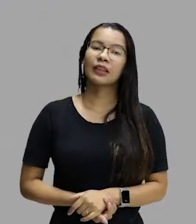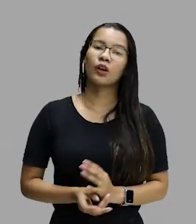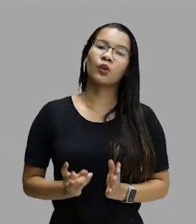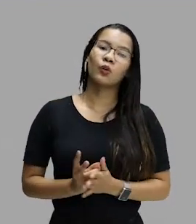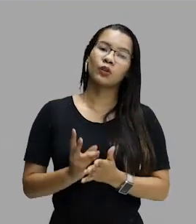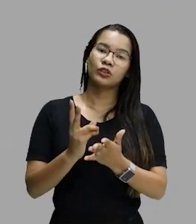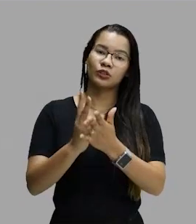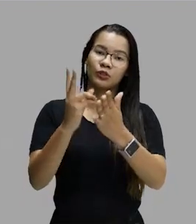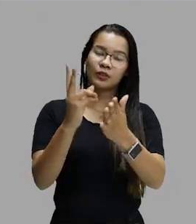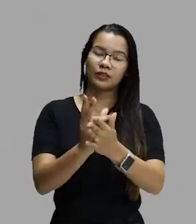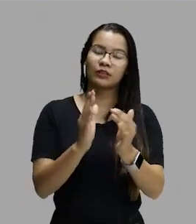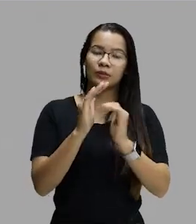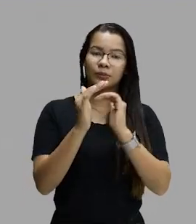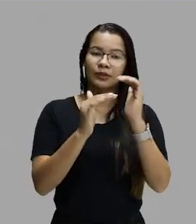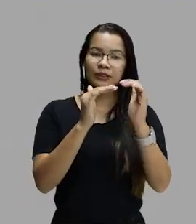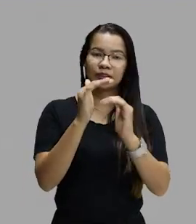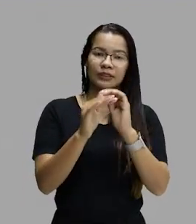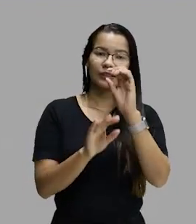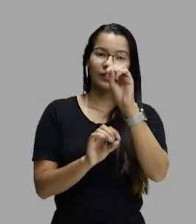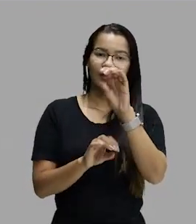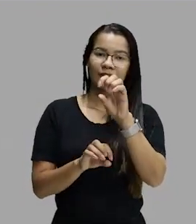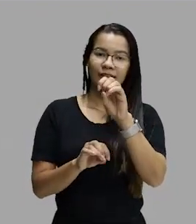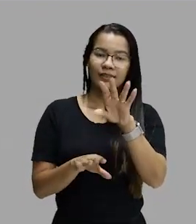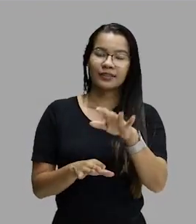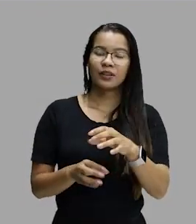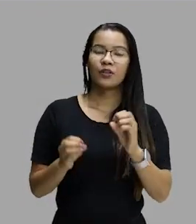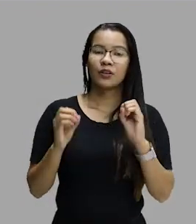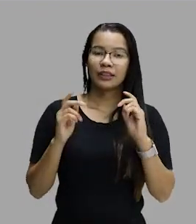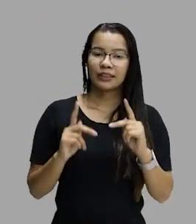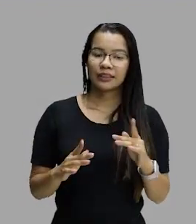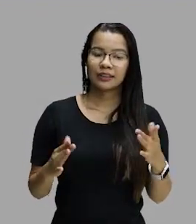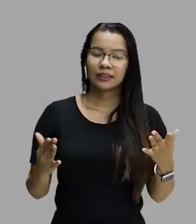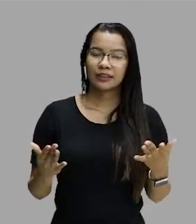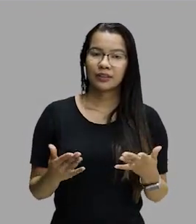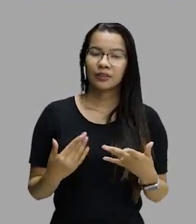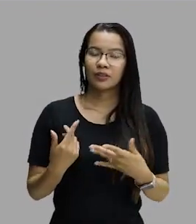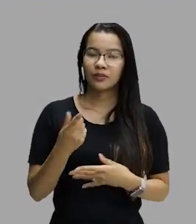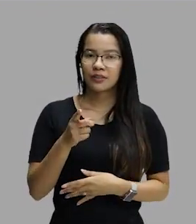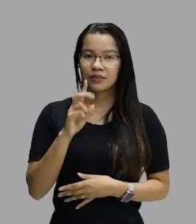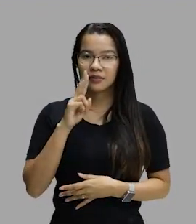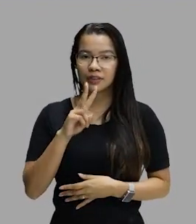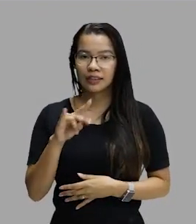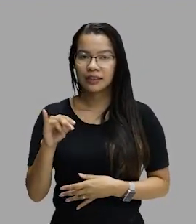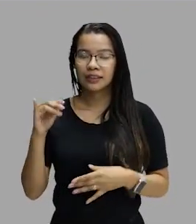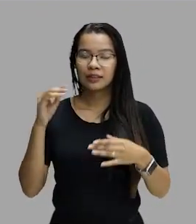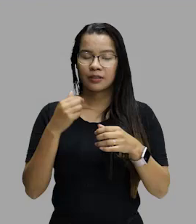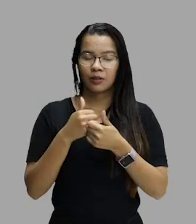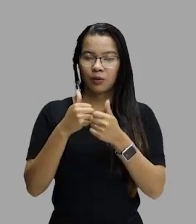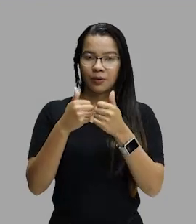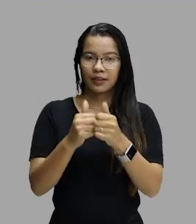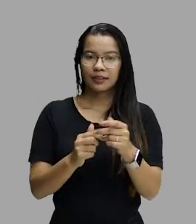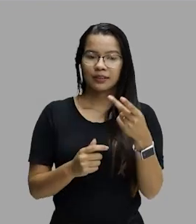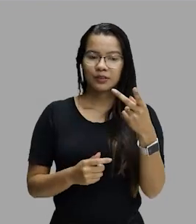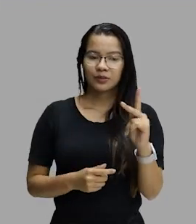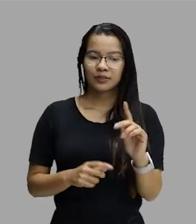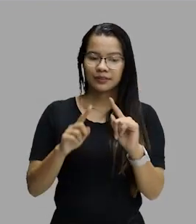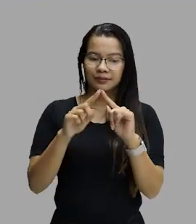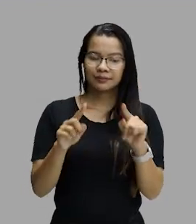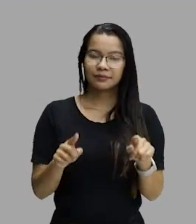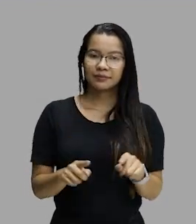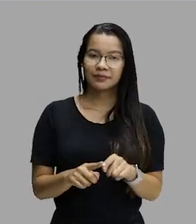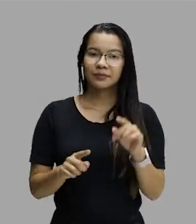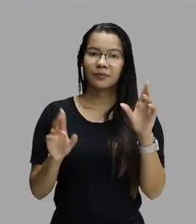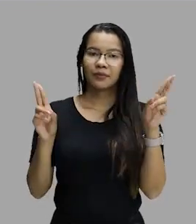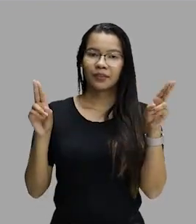dando continuidade ao processo educacional, tá certo? Então, vamos para cá, você vai acompanhar aí na sua tela o assunto que nós